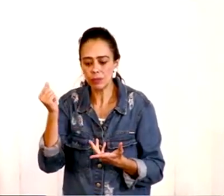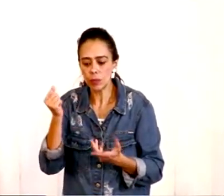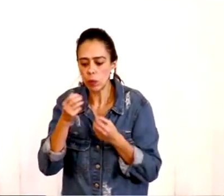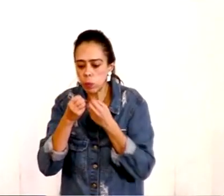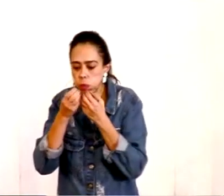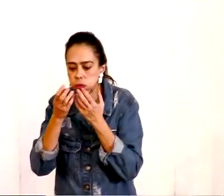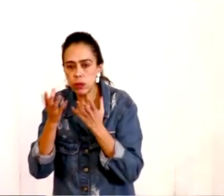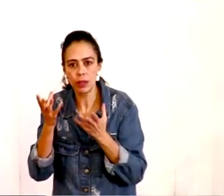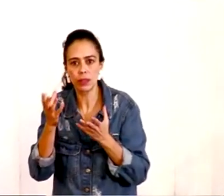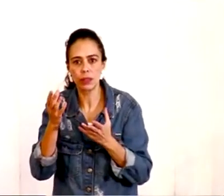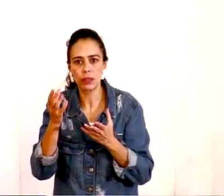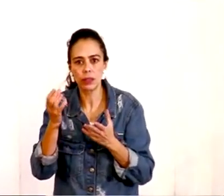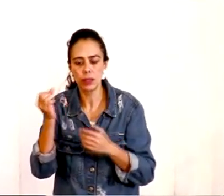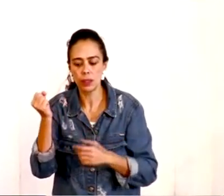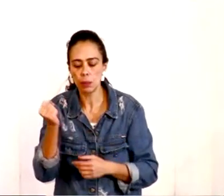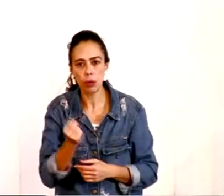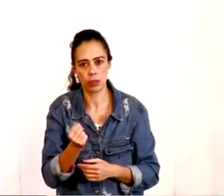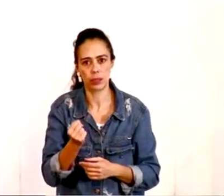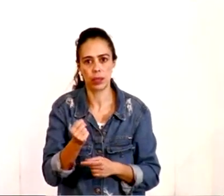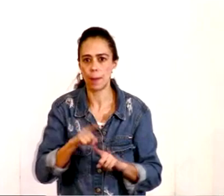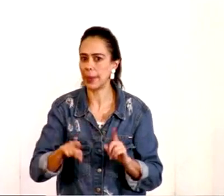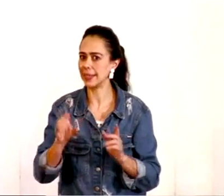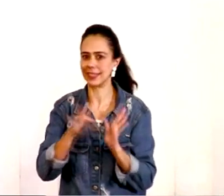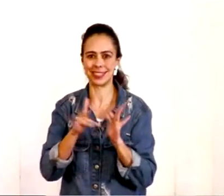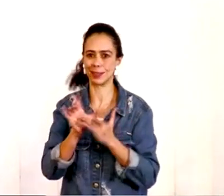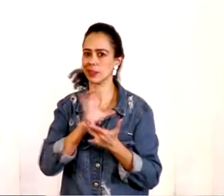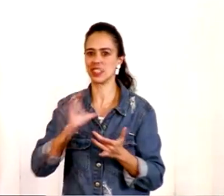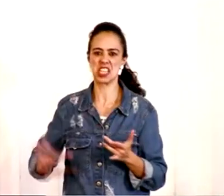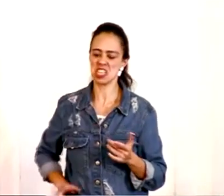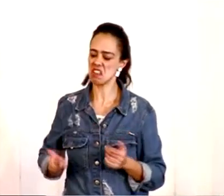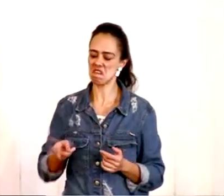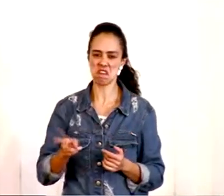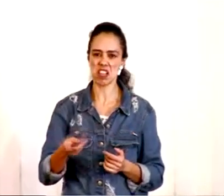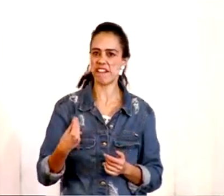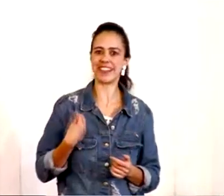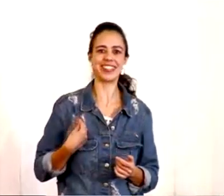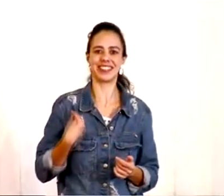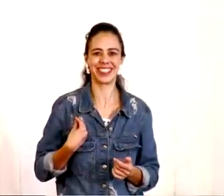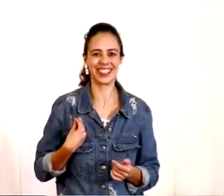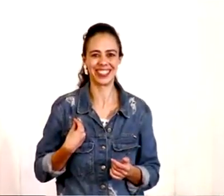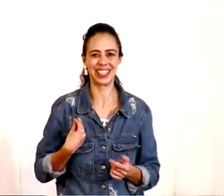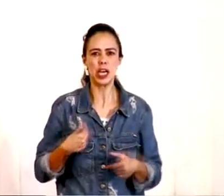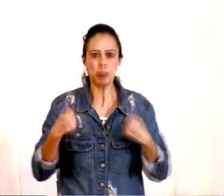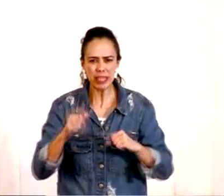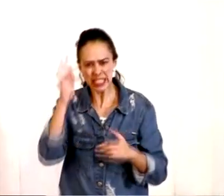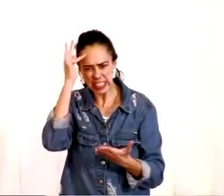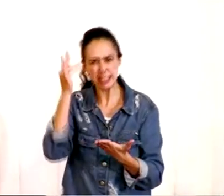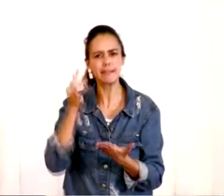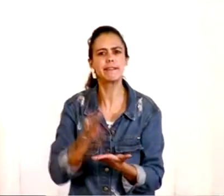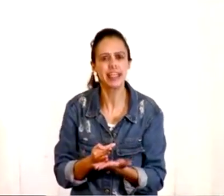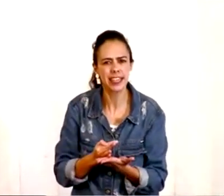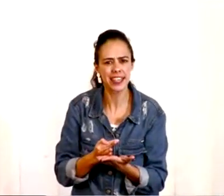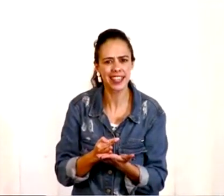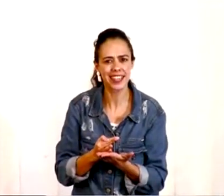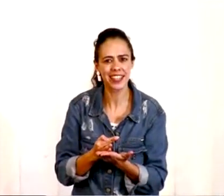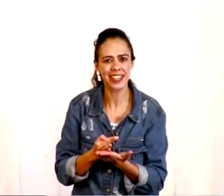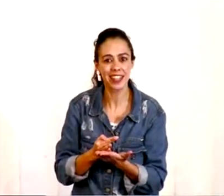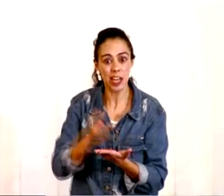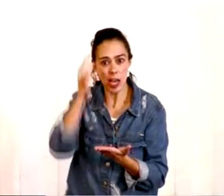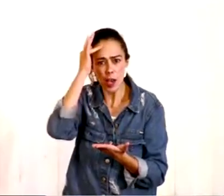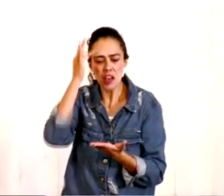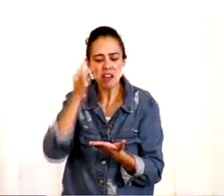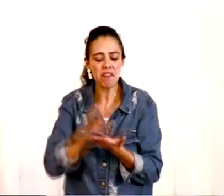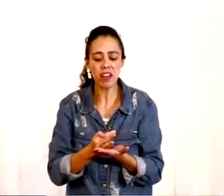Nós temos que ter fé, não uma fé qualquer, mas uma fé que nos leva a, de fato,